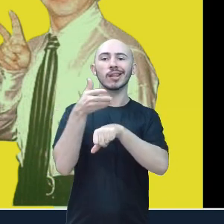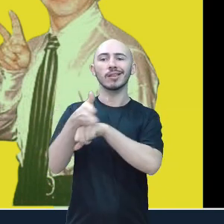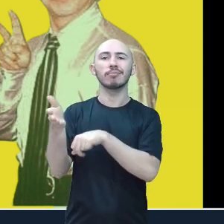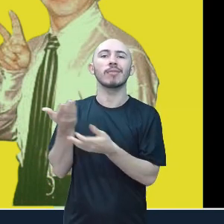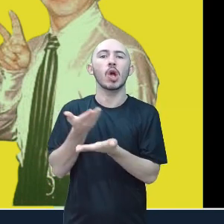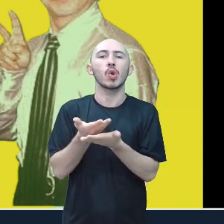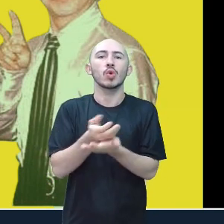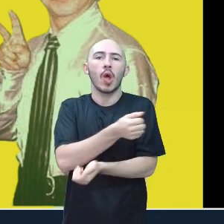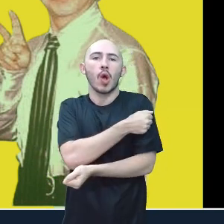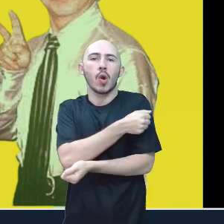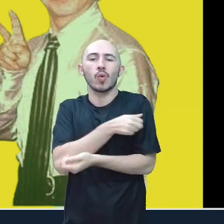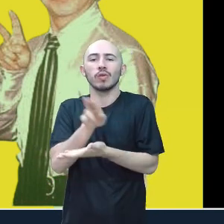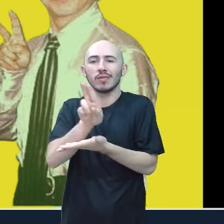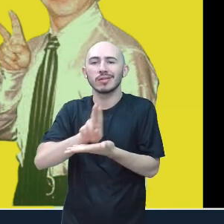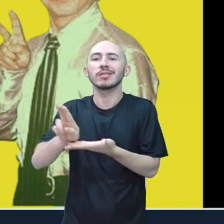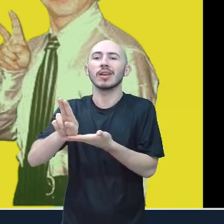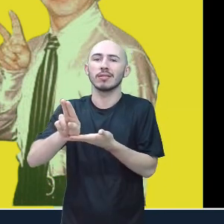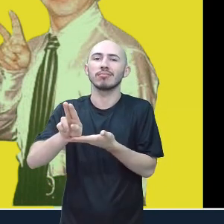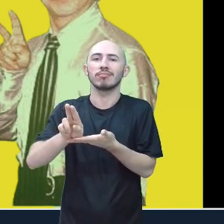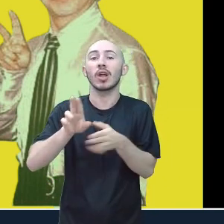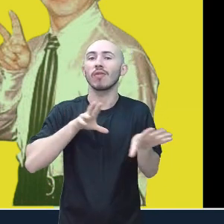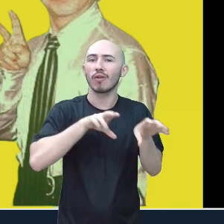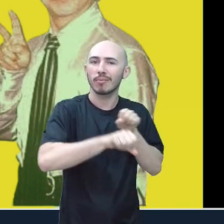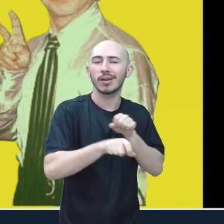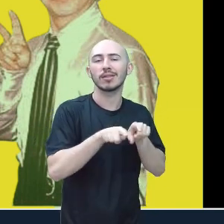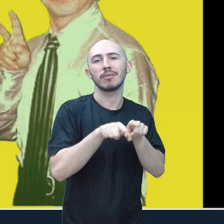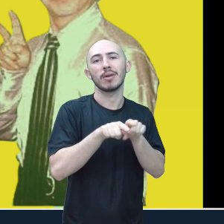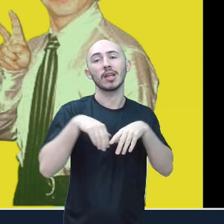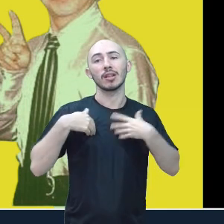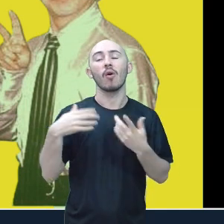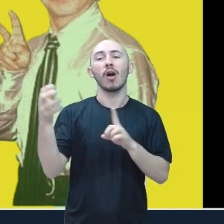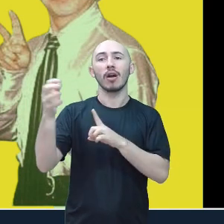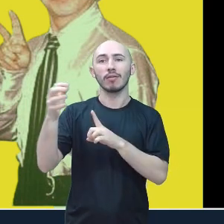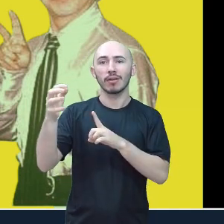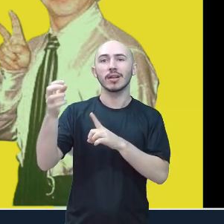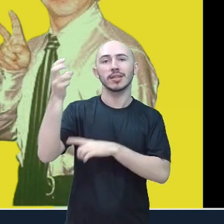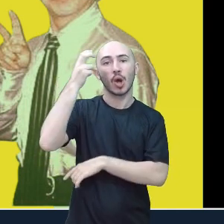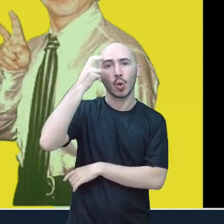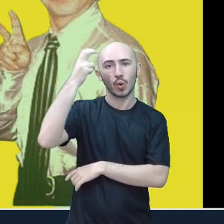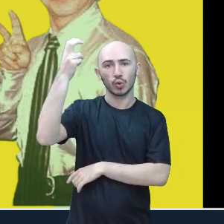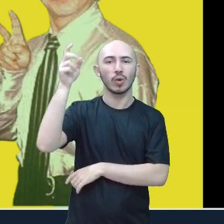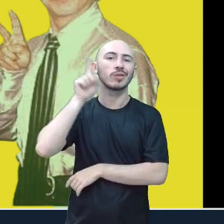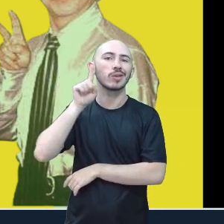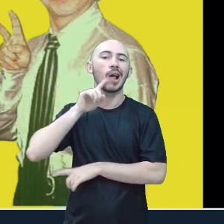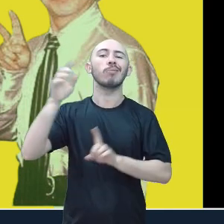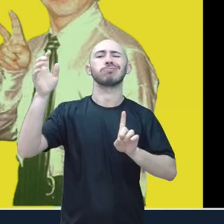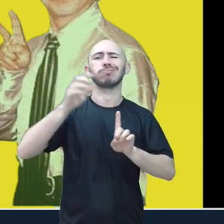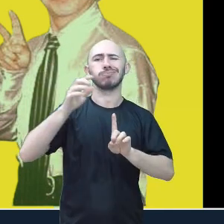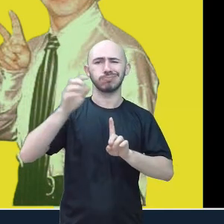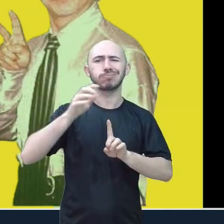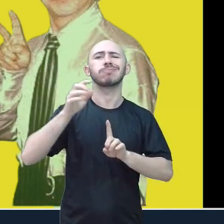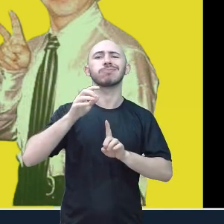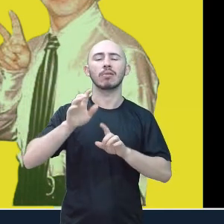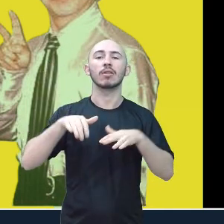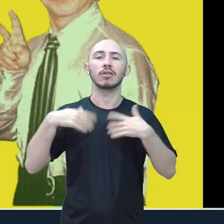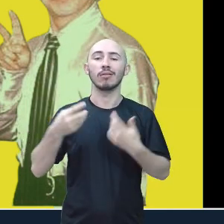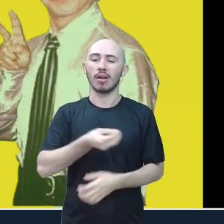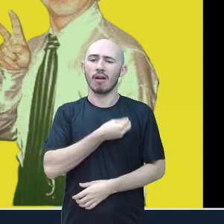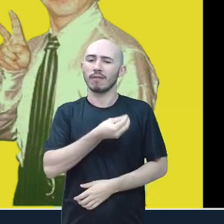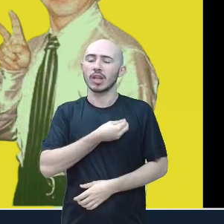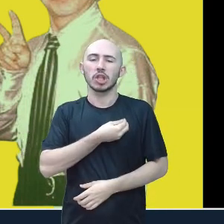e graduados. Estes foram influenciados fortemente pela cultura dos Estados Unidos e o seu estilo de